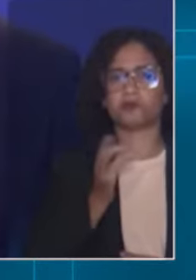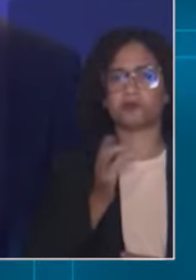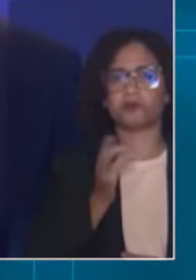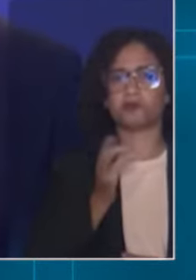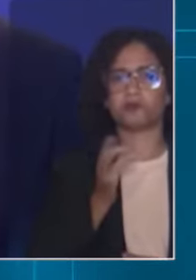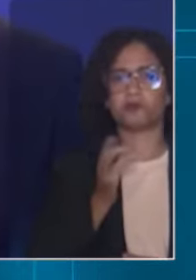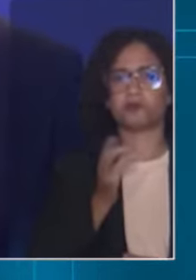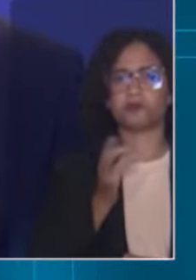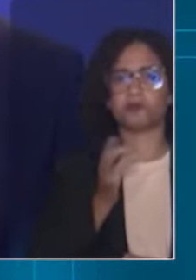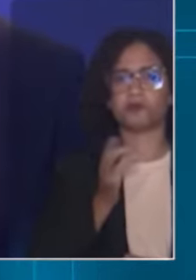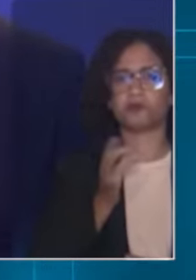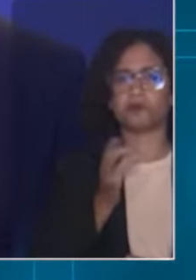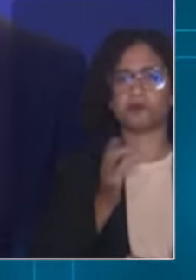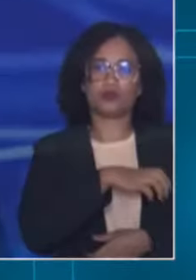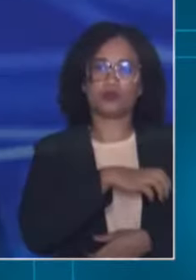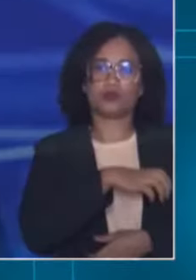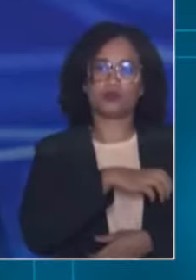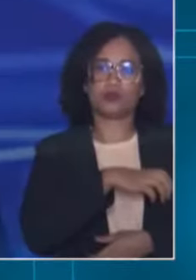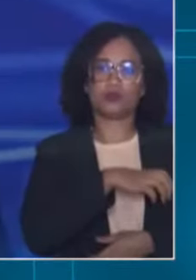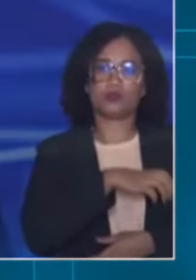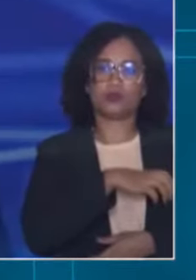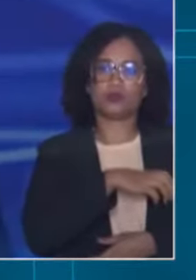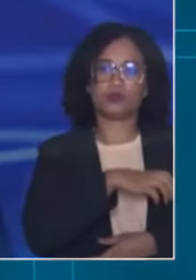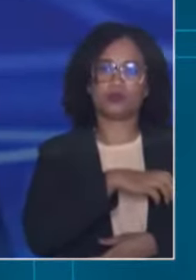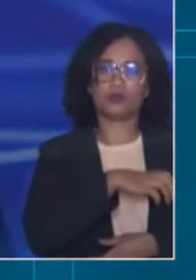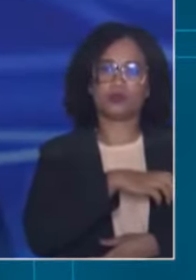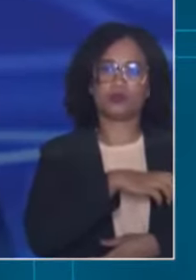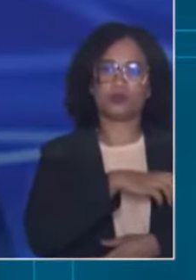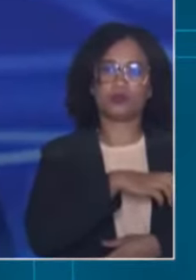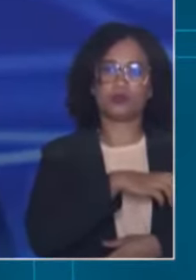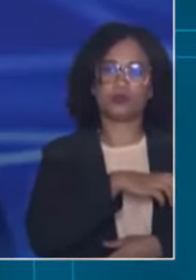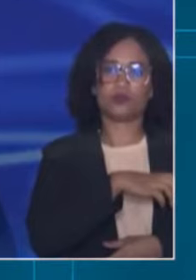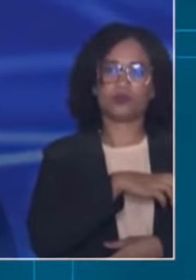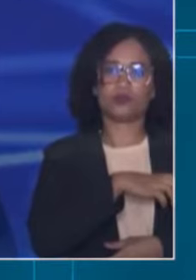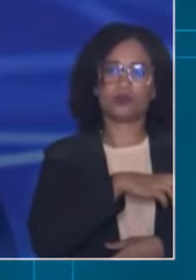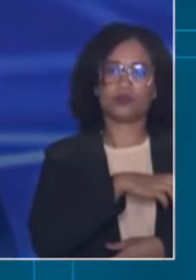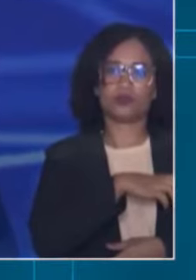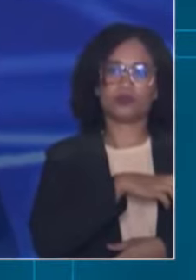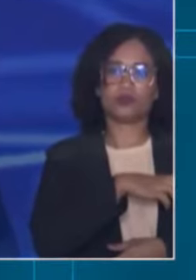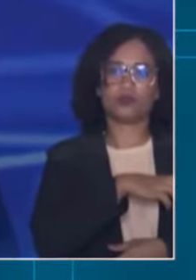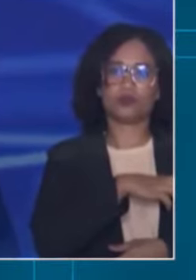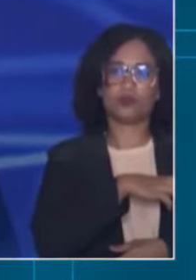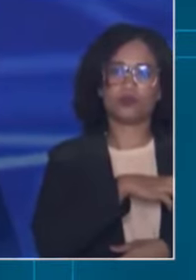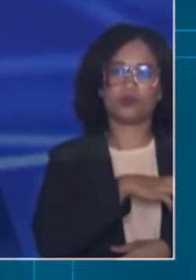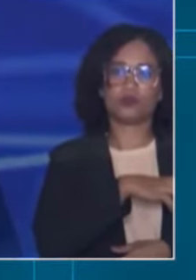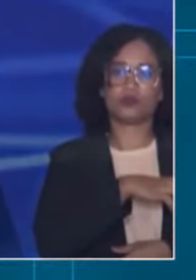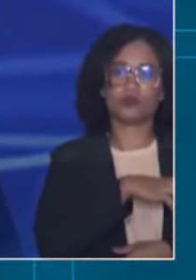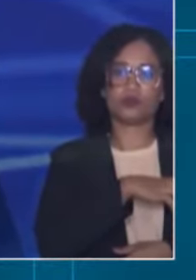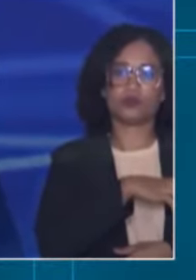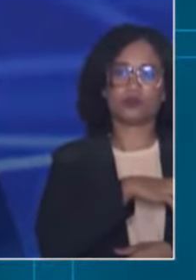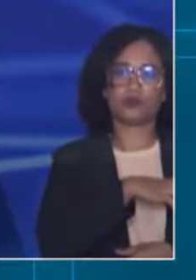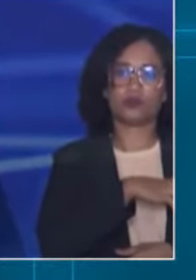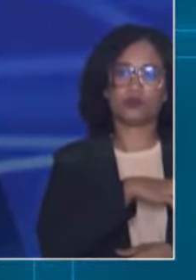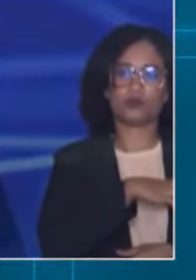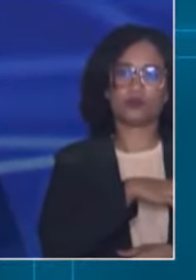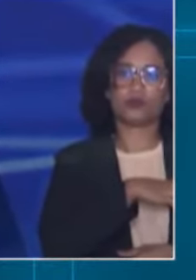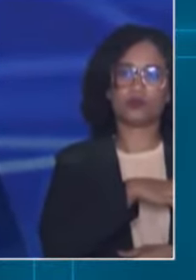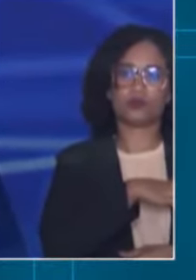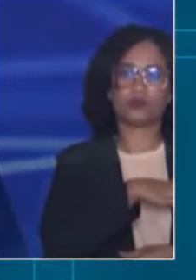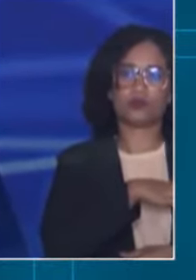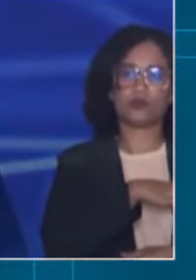o Estado já há mais de 16 anos, né? Por que que eu digo que é uma estratégia equivocada? Porque se